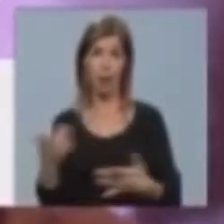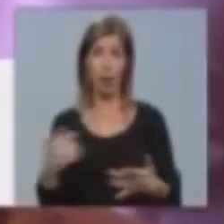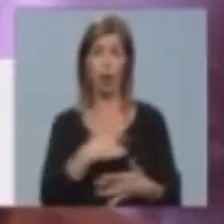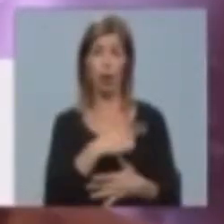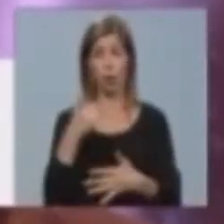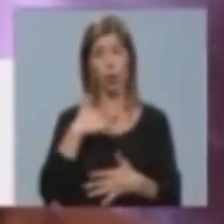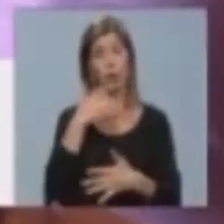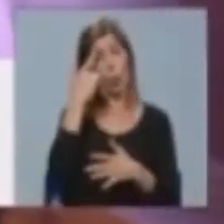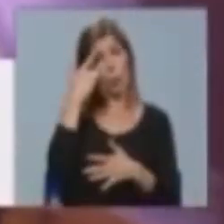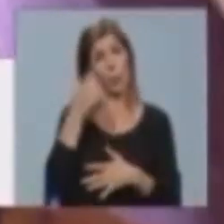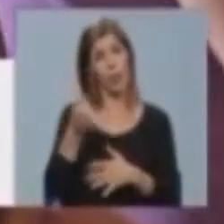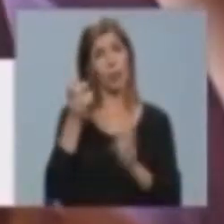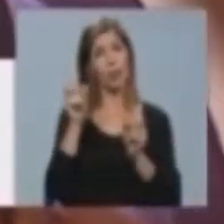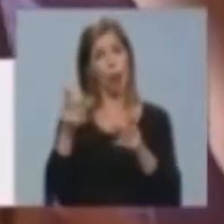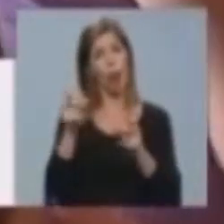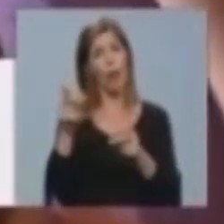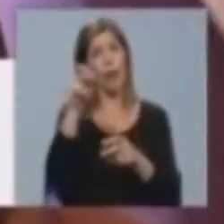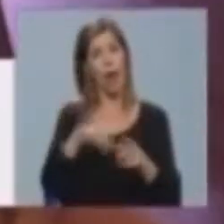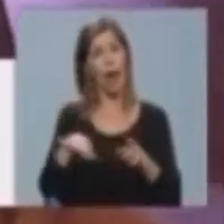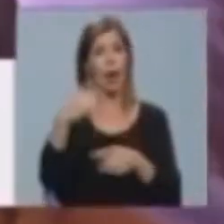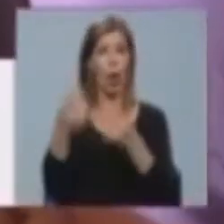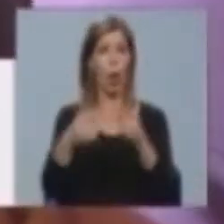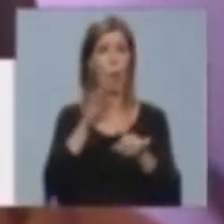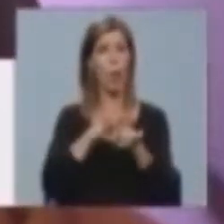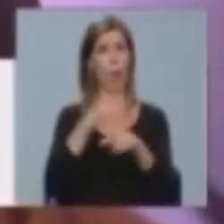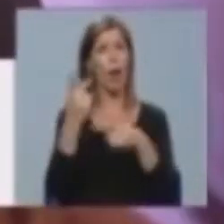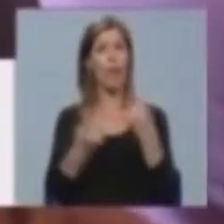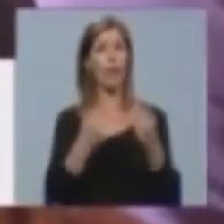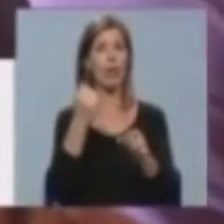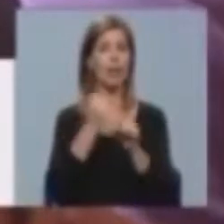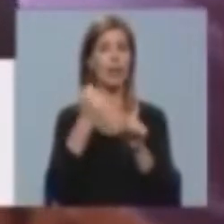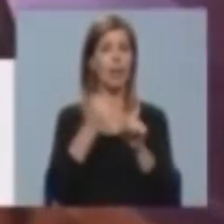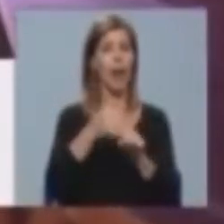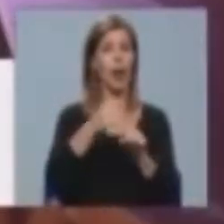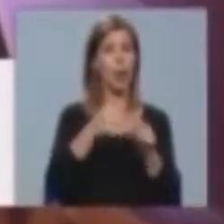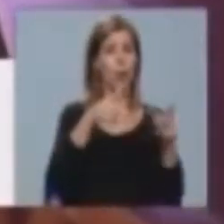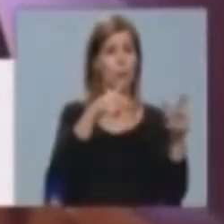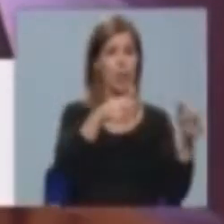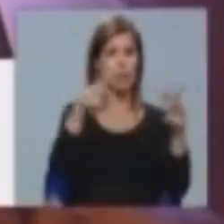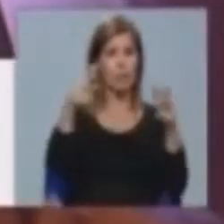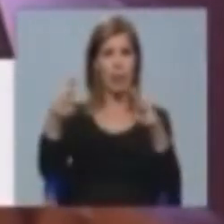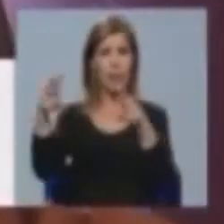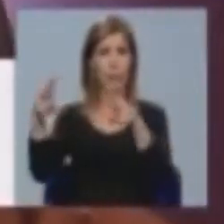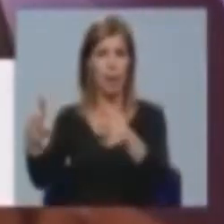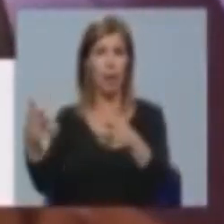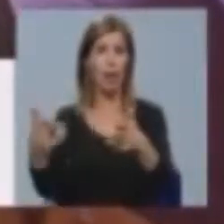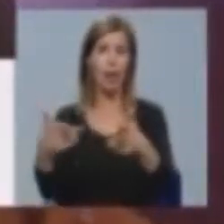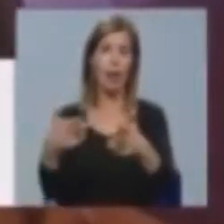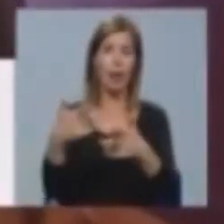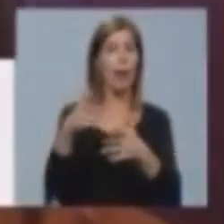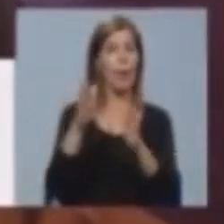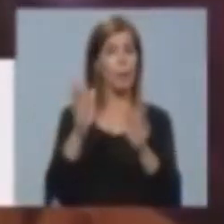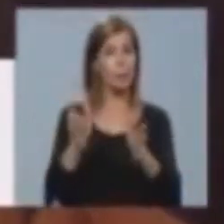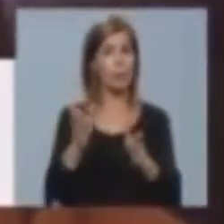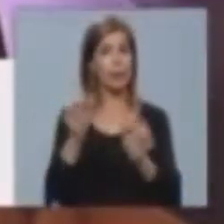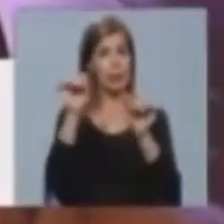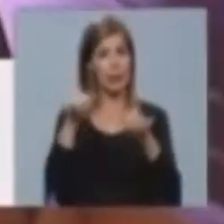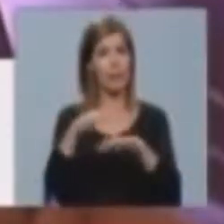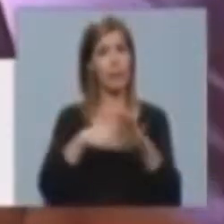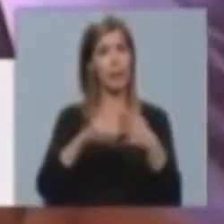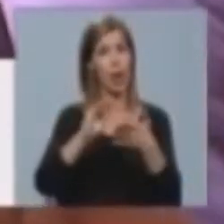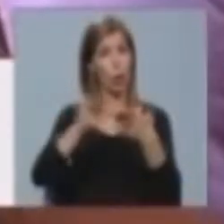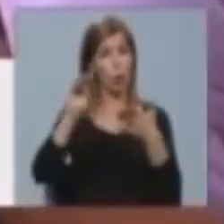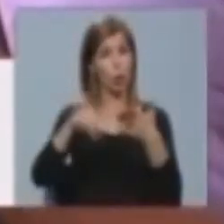setores onde, pela sua sazonalidade e pela intensidade com que isso se observa, é necessário que fazer contratos a